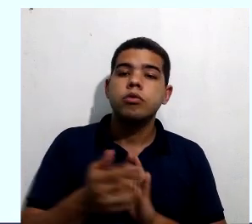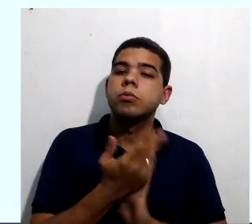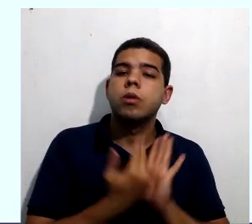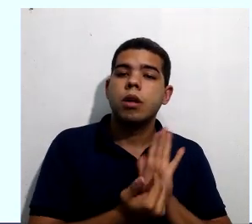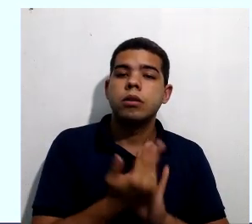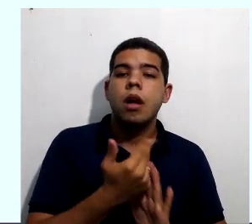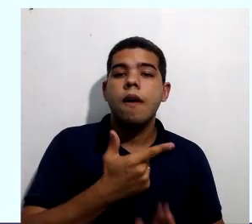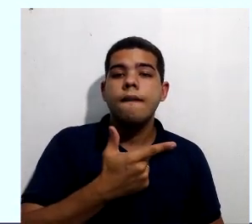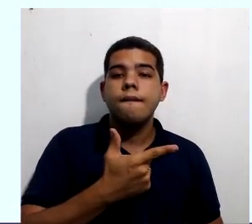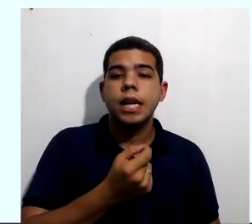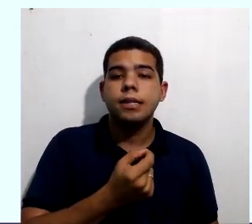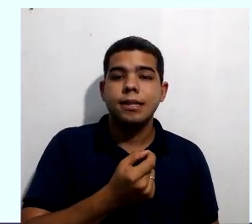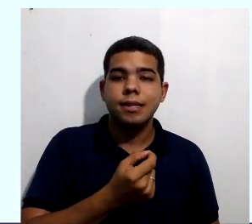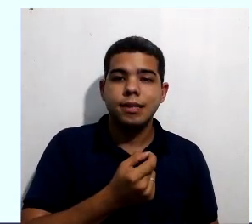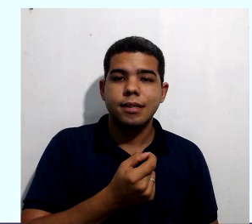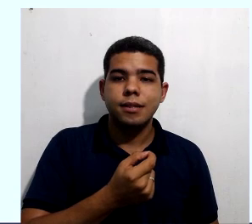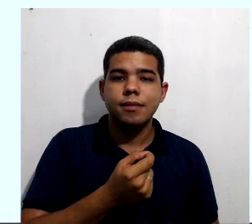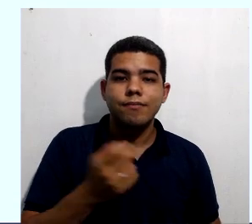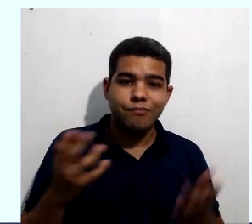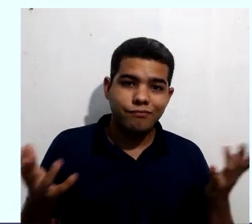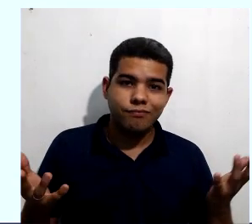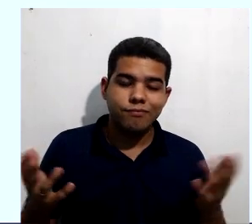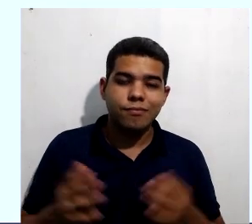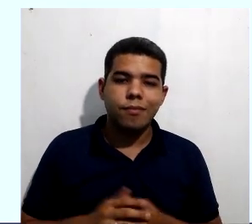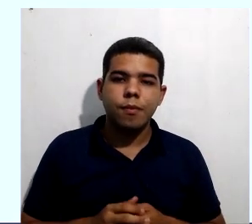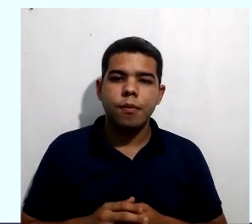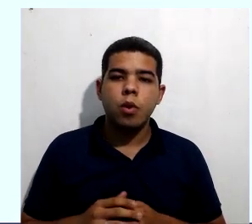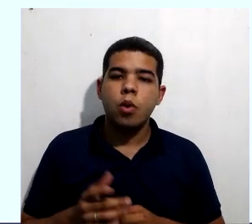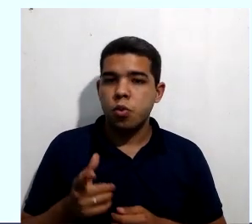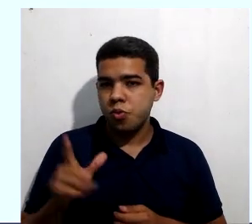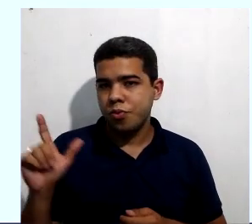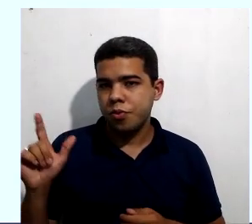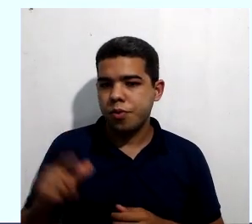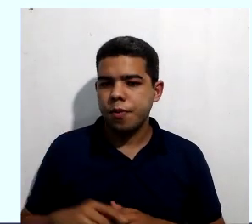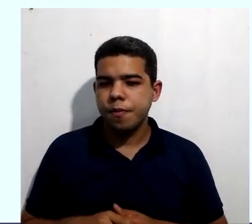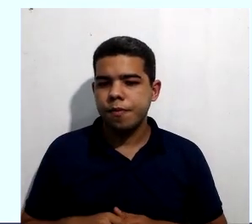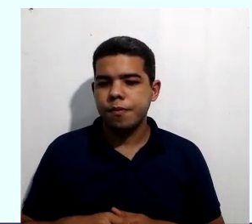figura 20. Tente fazer aí, ok? Vamos lá para o próximo.